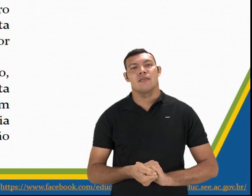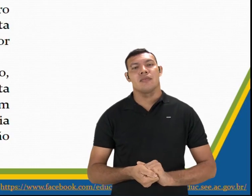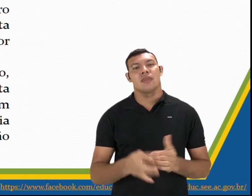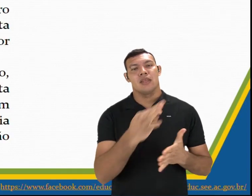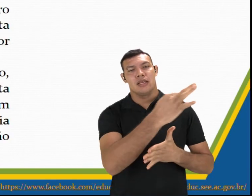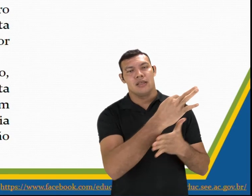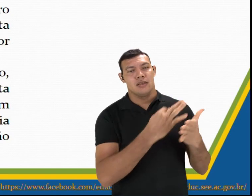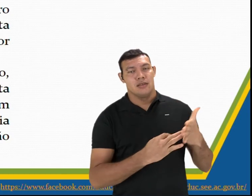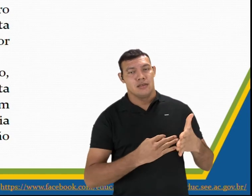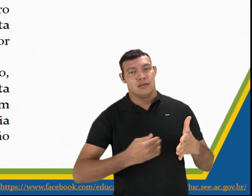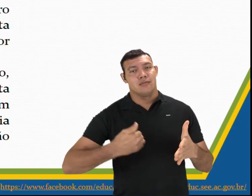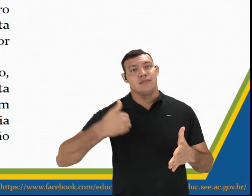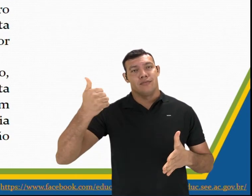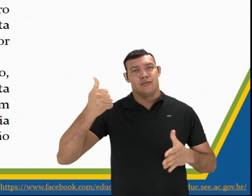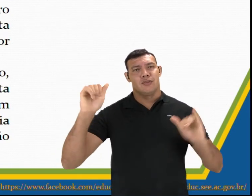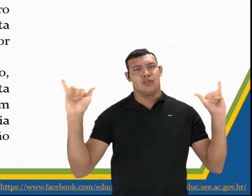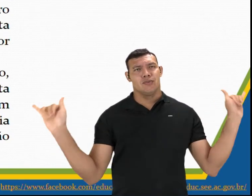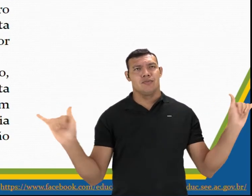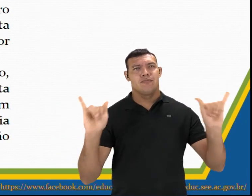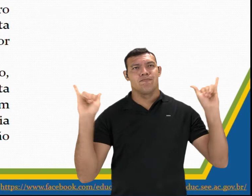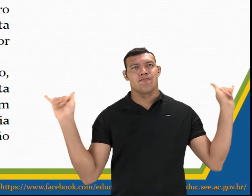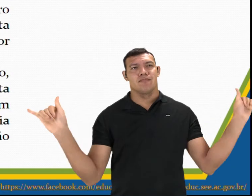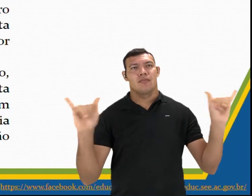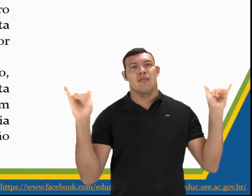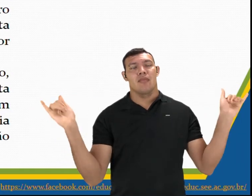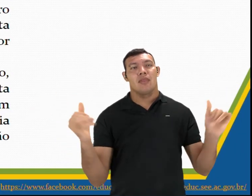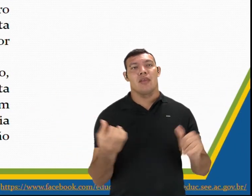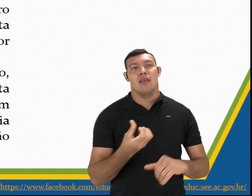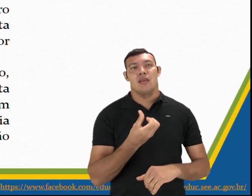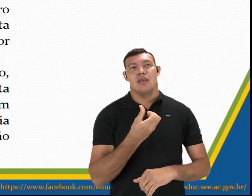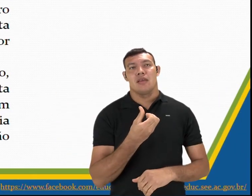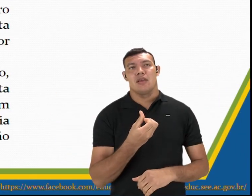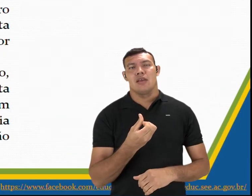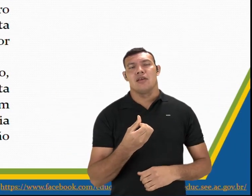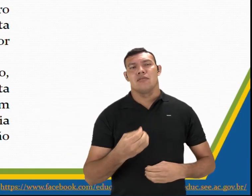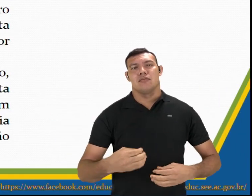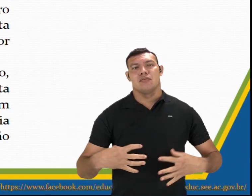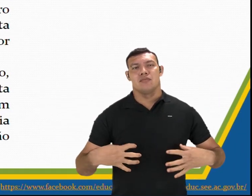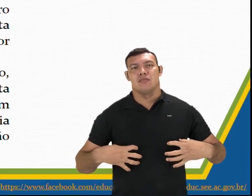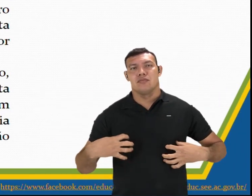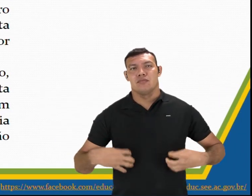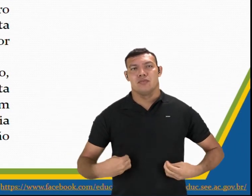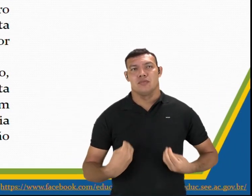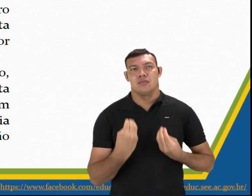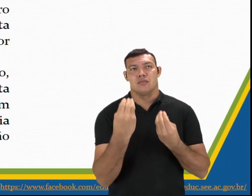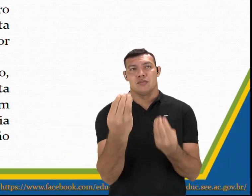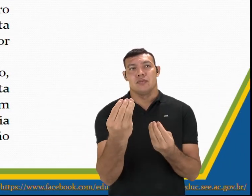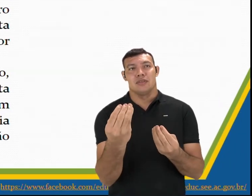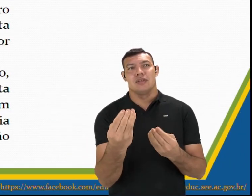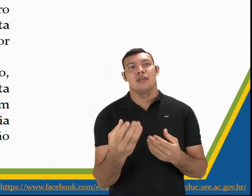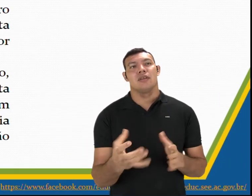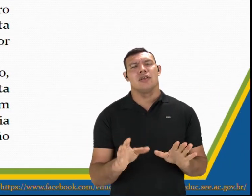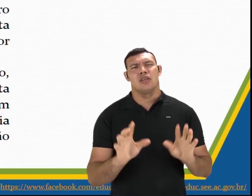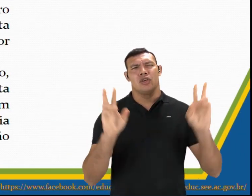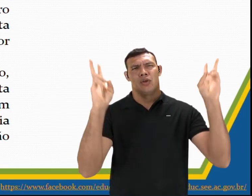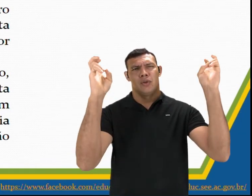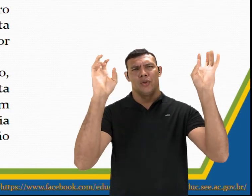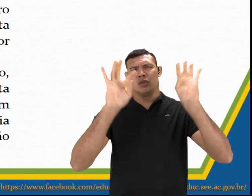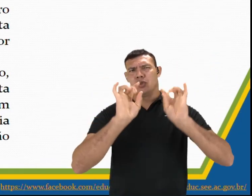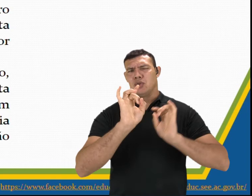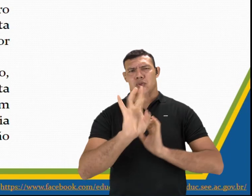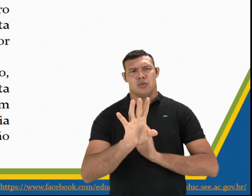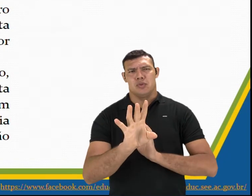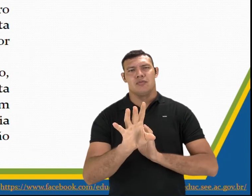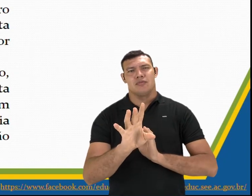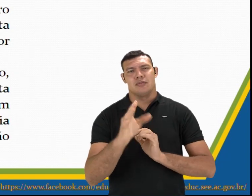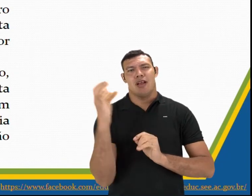o texto 1, uma notícia, tá? Que fala sobre a doação de órgãos. 6 estados, eu vou ler só o título para a gente